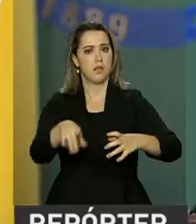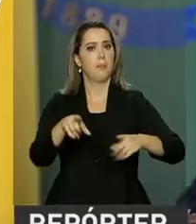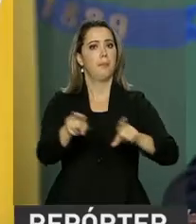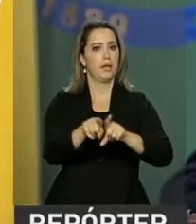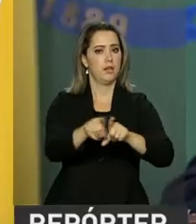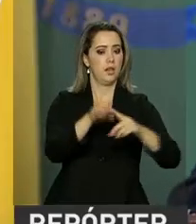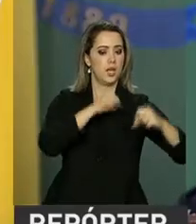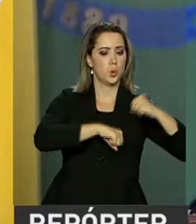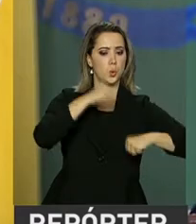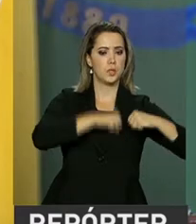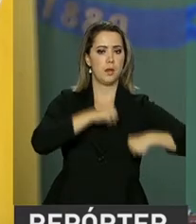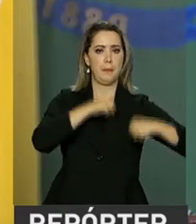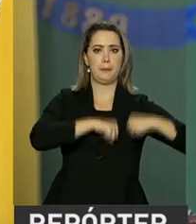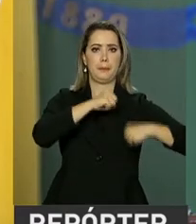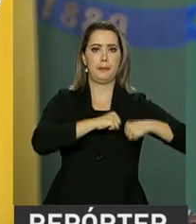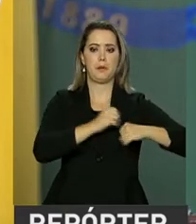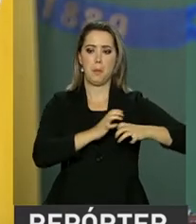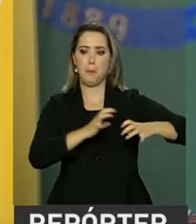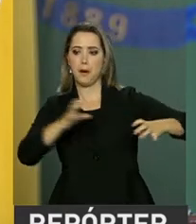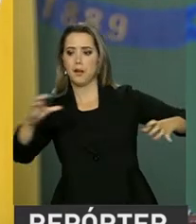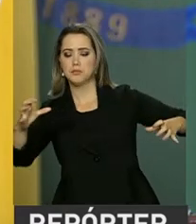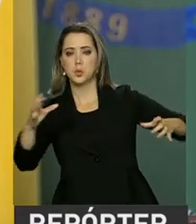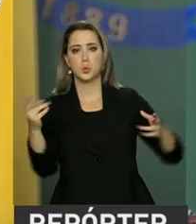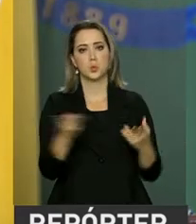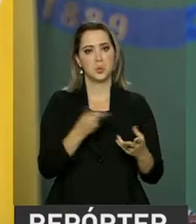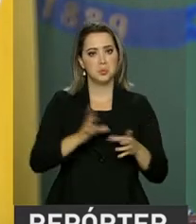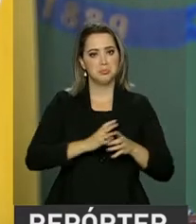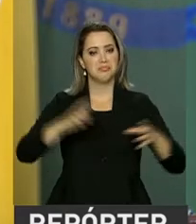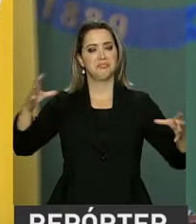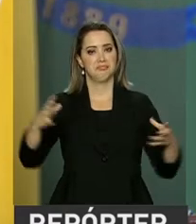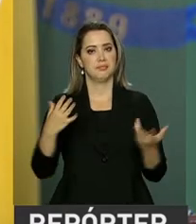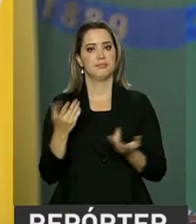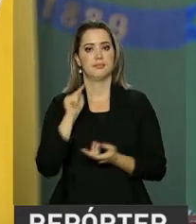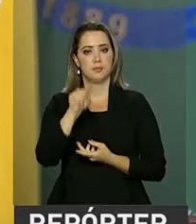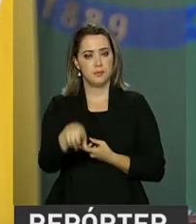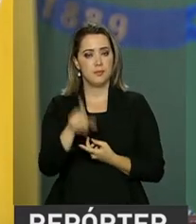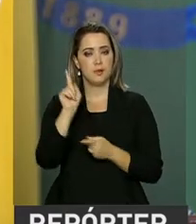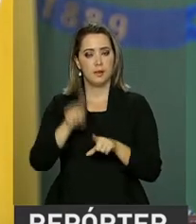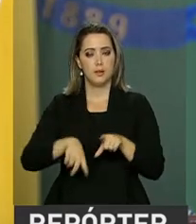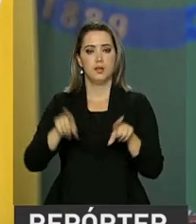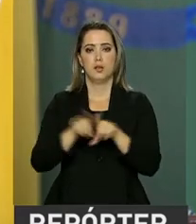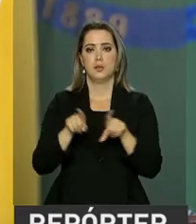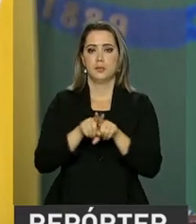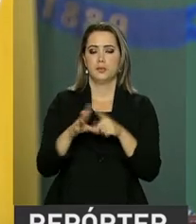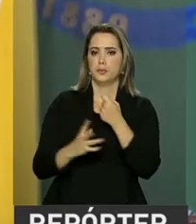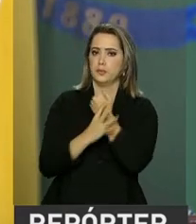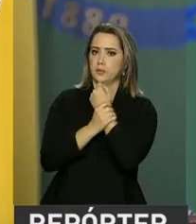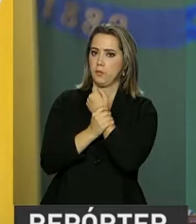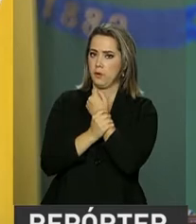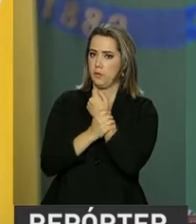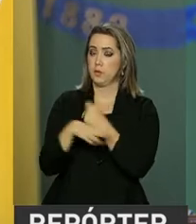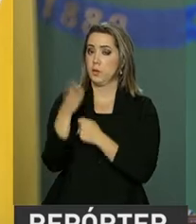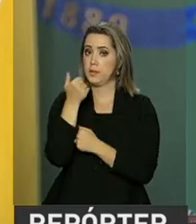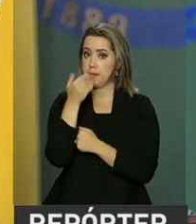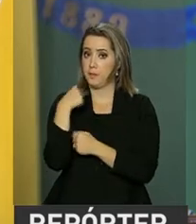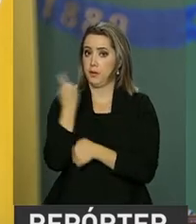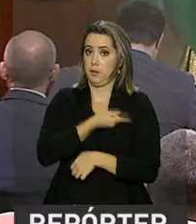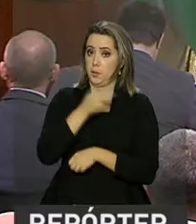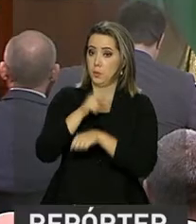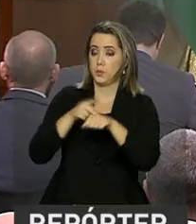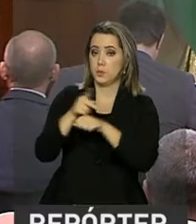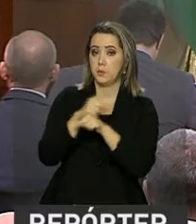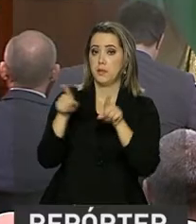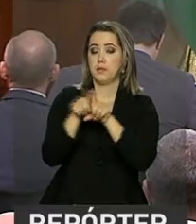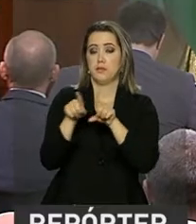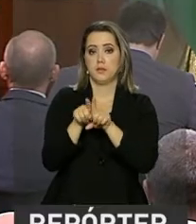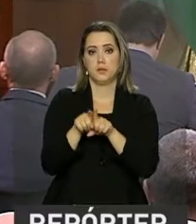verdade a atividade industrial como também é fator de segurança alimentar para o país e